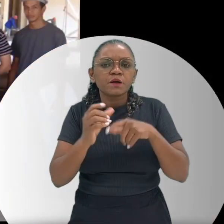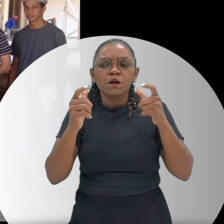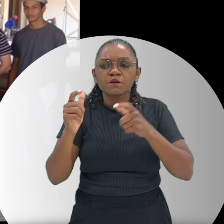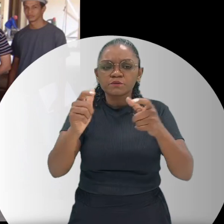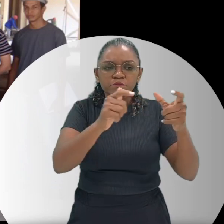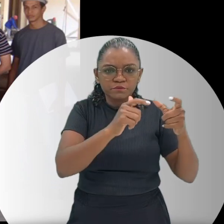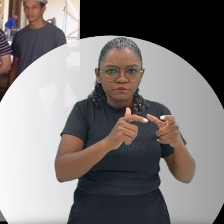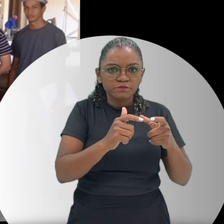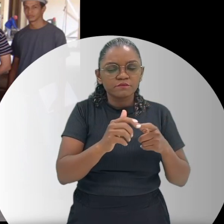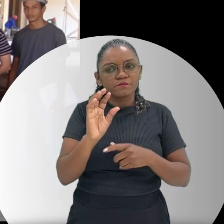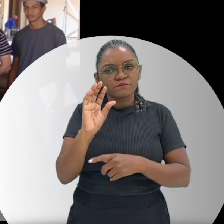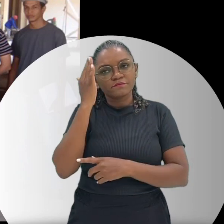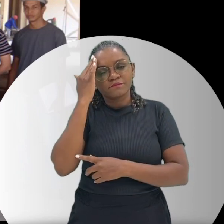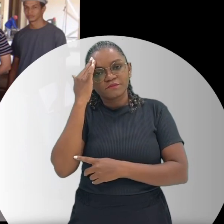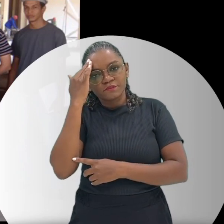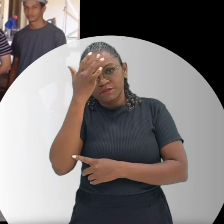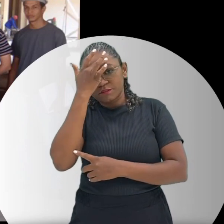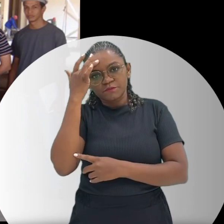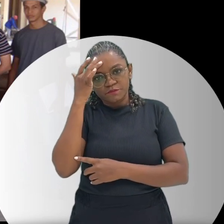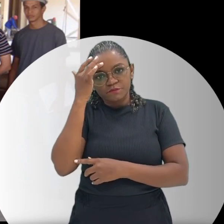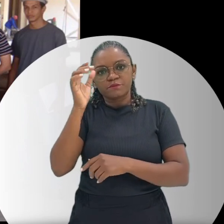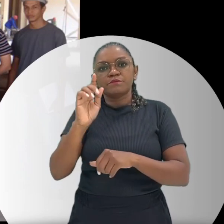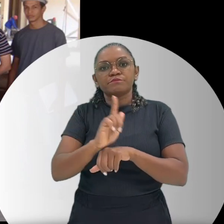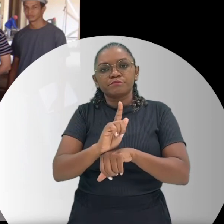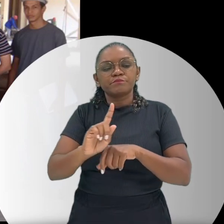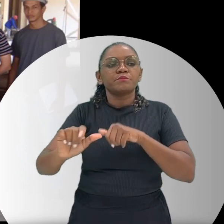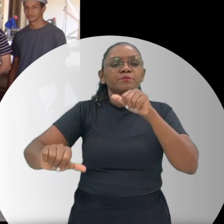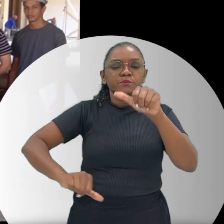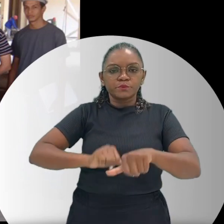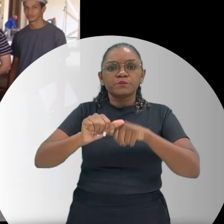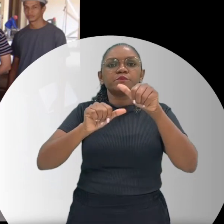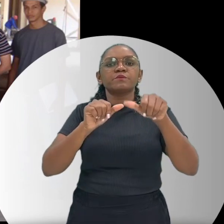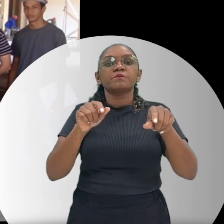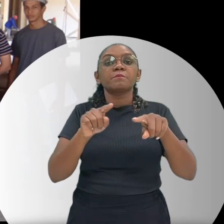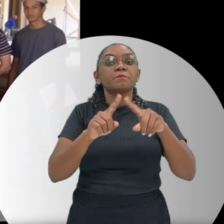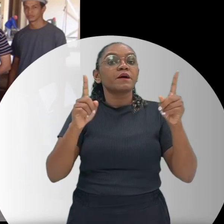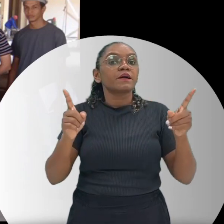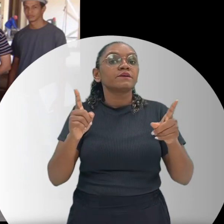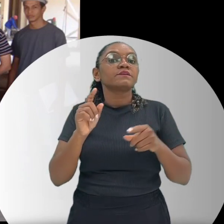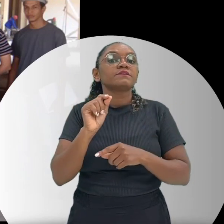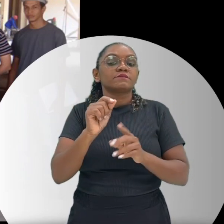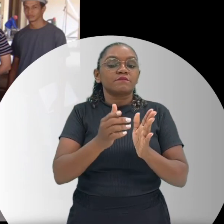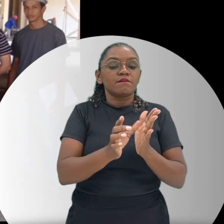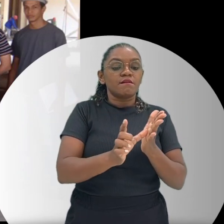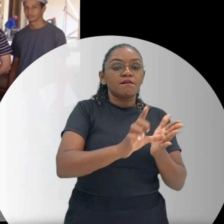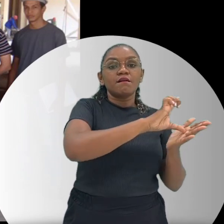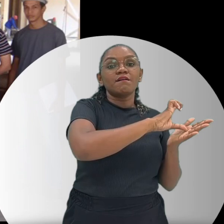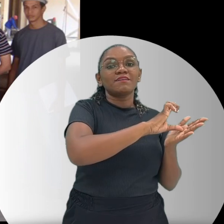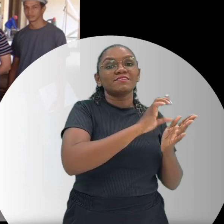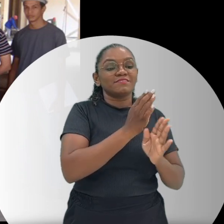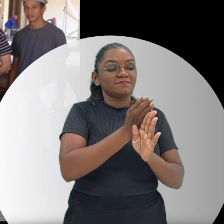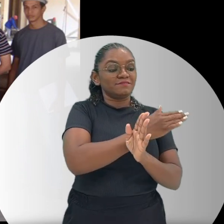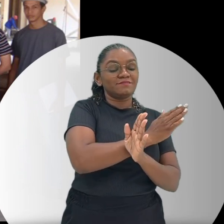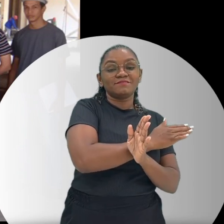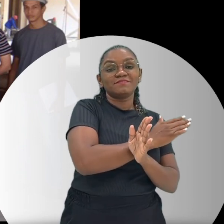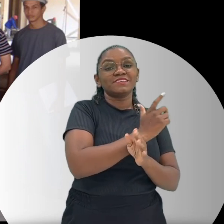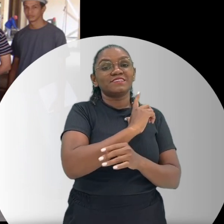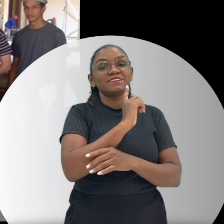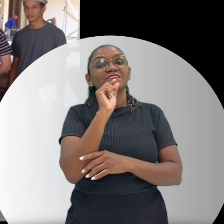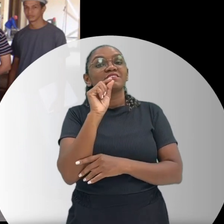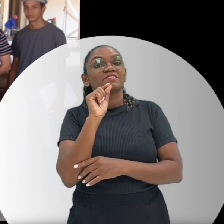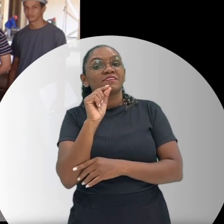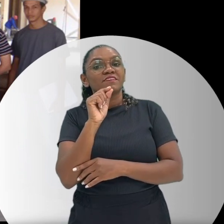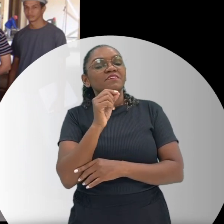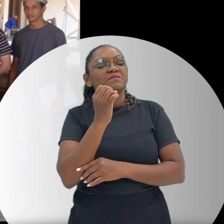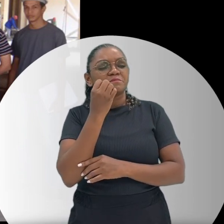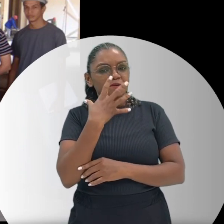que as pessoas chegaram, mudou a gestão e tudo foi se moldando, mas tudo teve um princípio, e esse princípio eu tenho